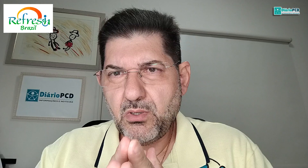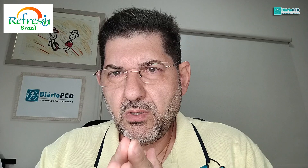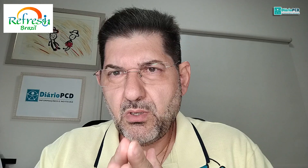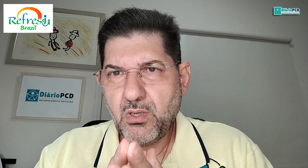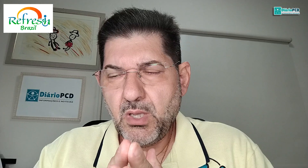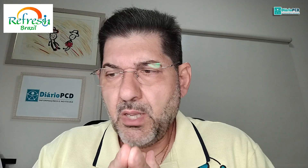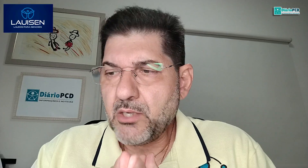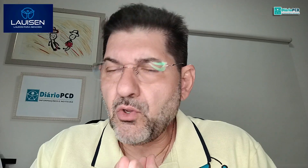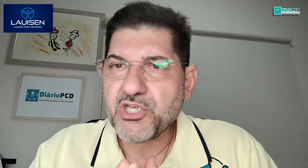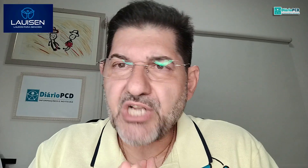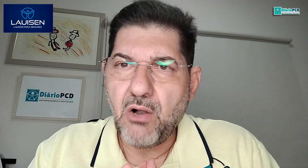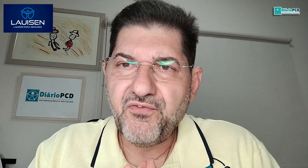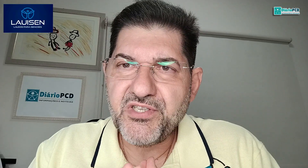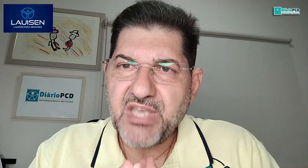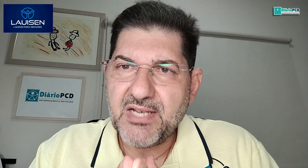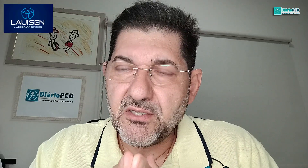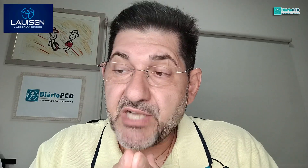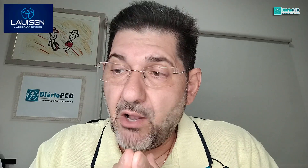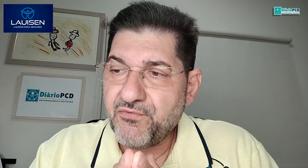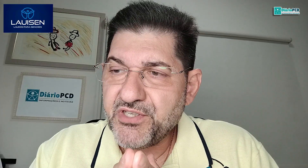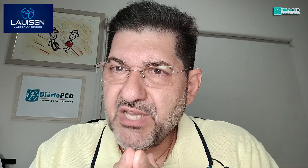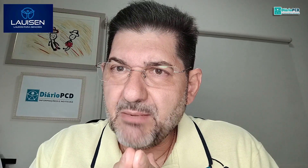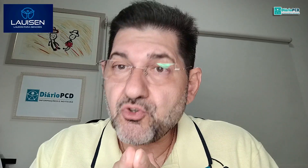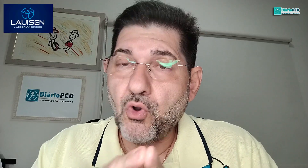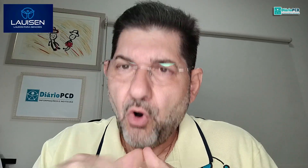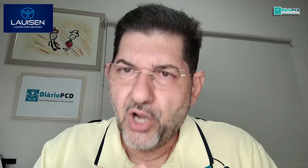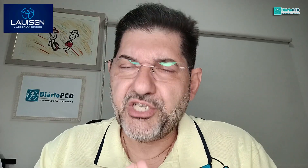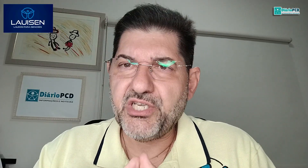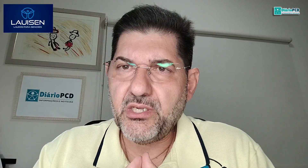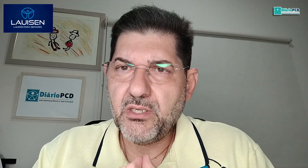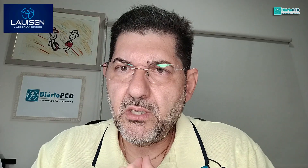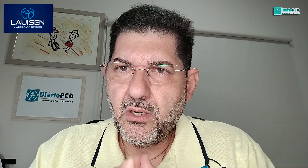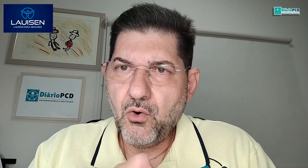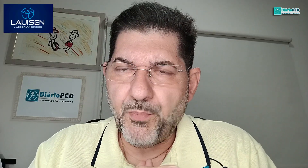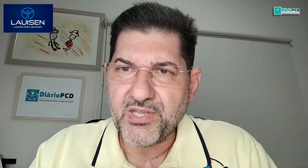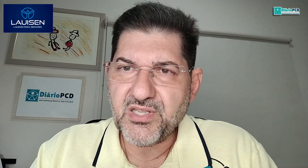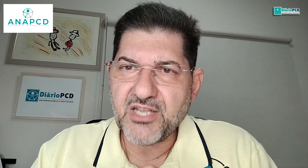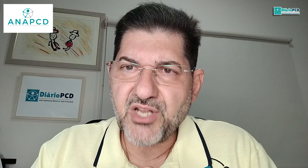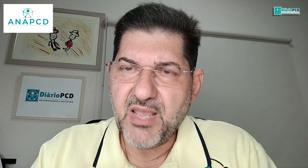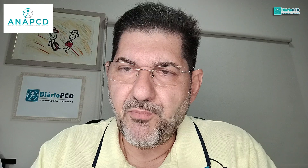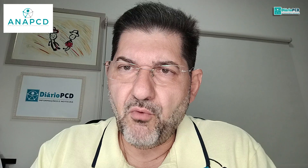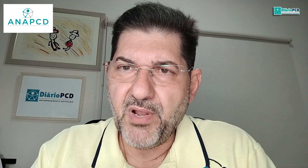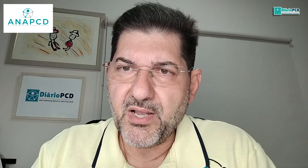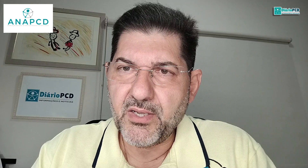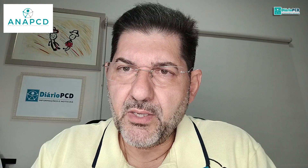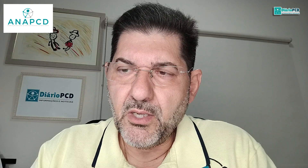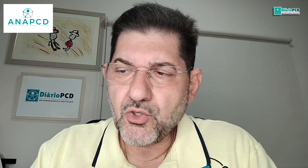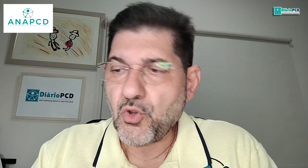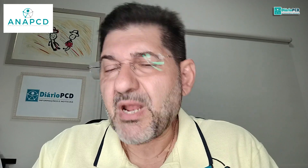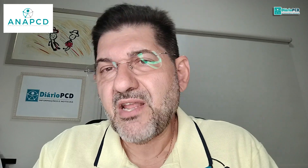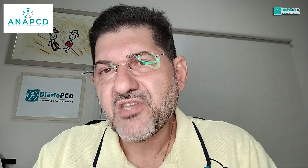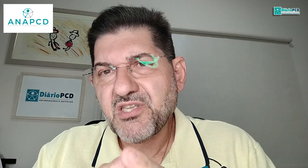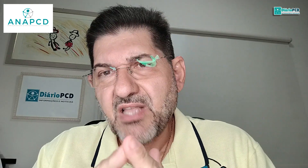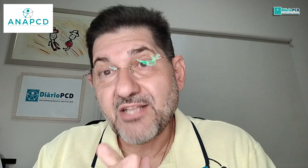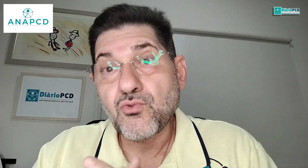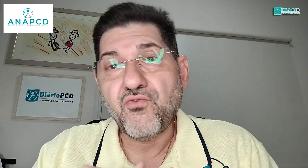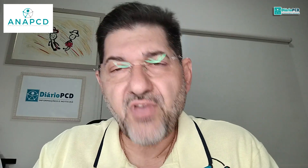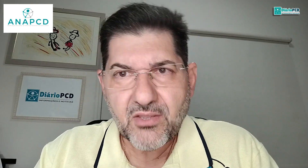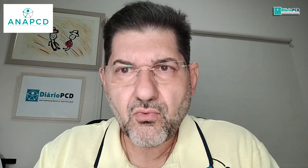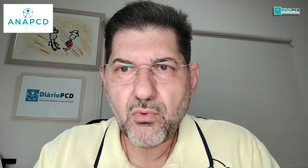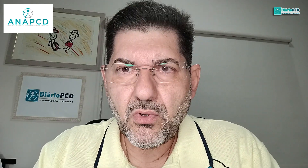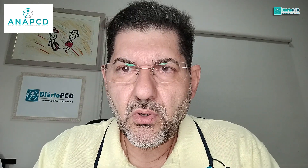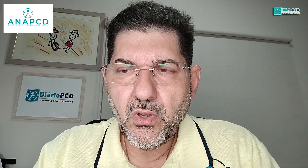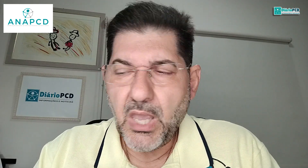processo. Nós já oficiamos hoje o presidente da República sobre a necessidade